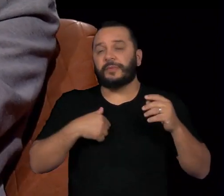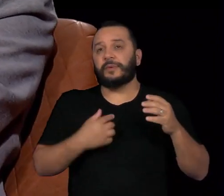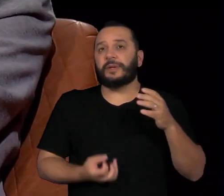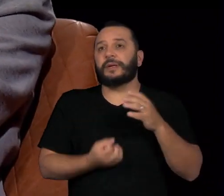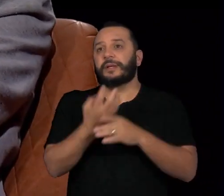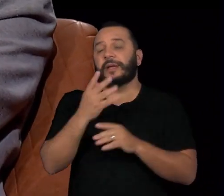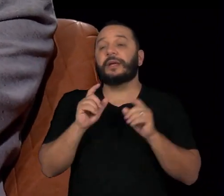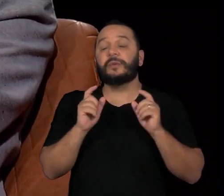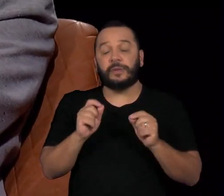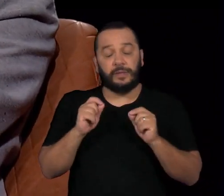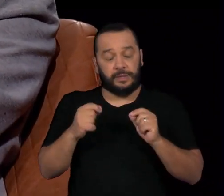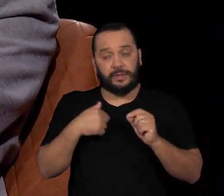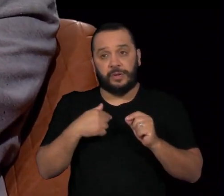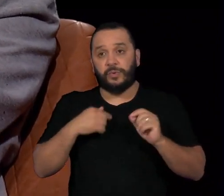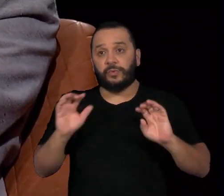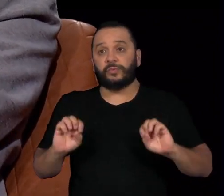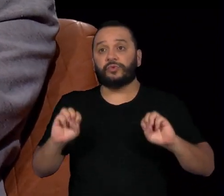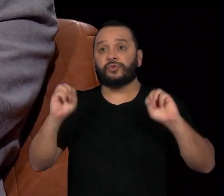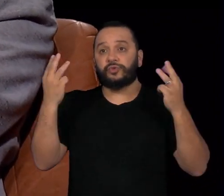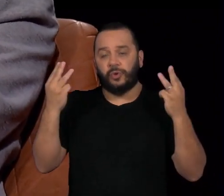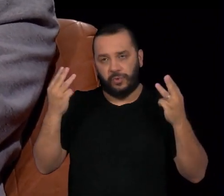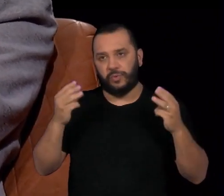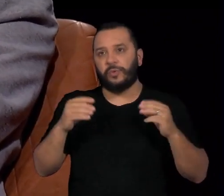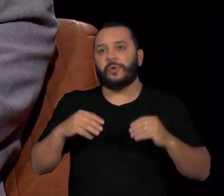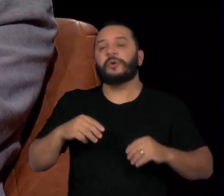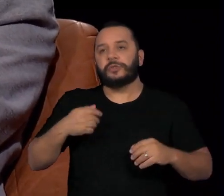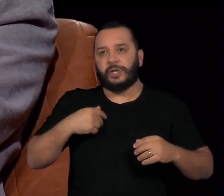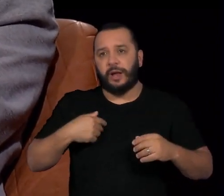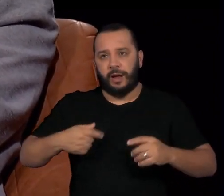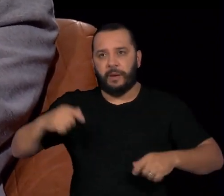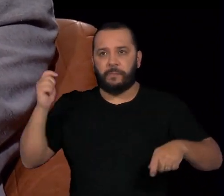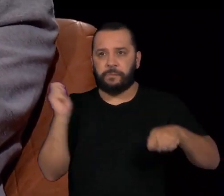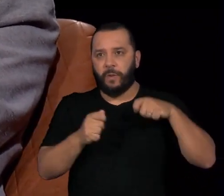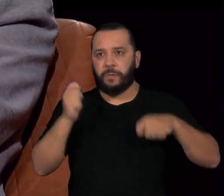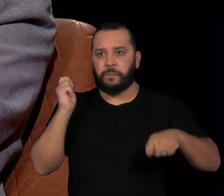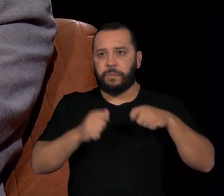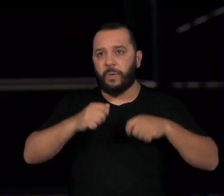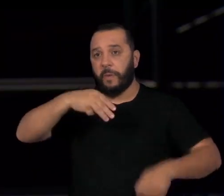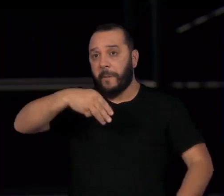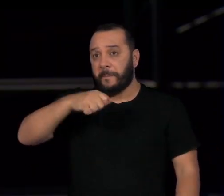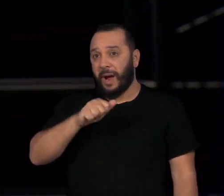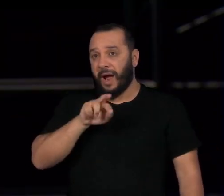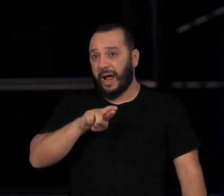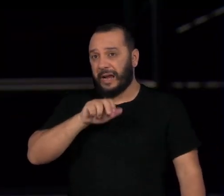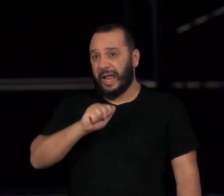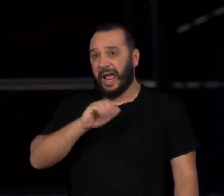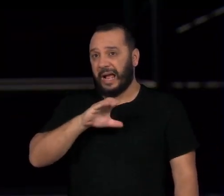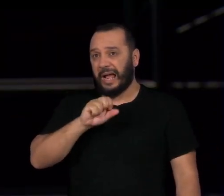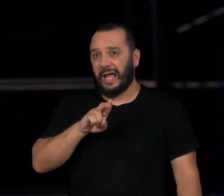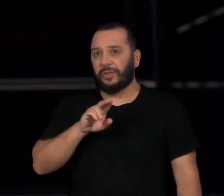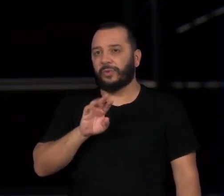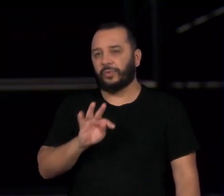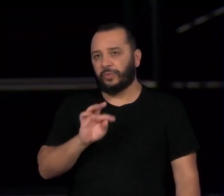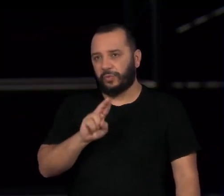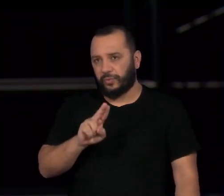Maracatu misterioso nós tínhamos um ano de casado quando vios para cá viemos em janeiro de